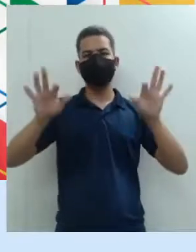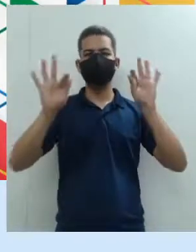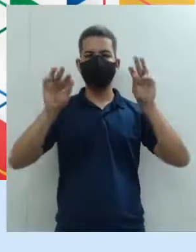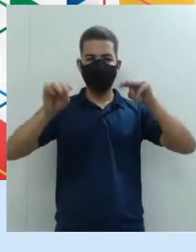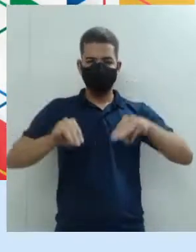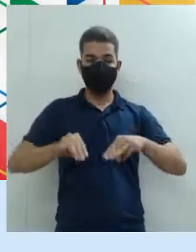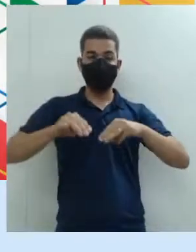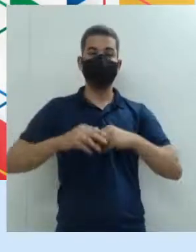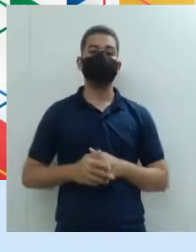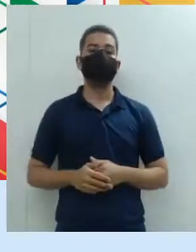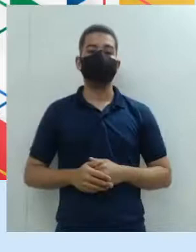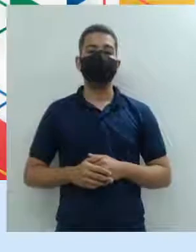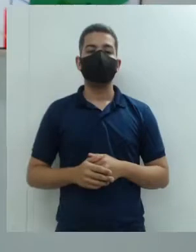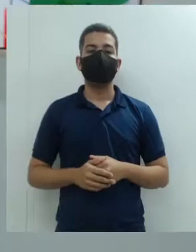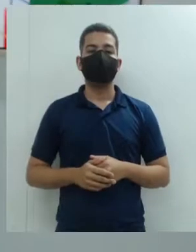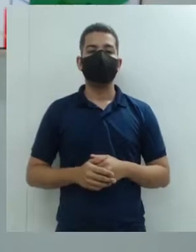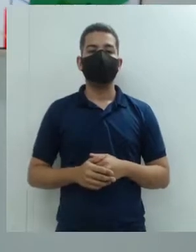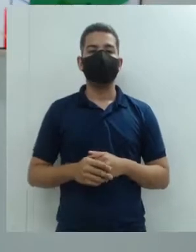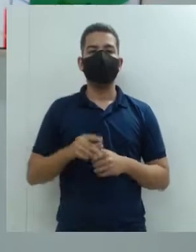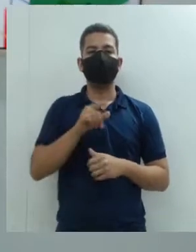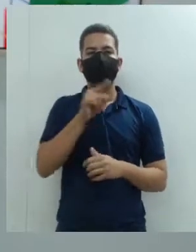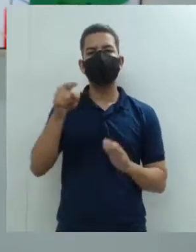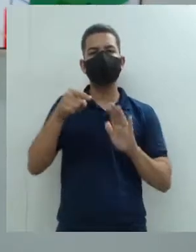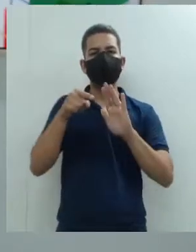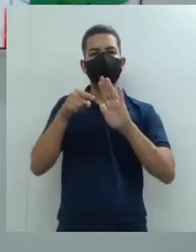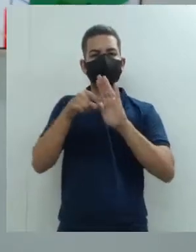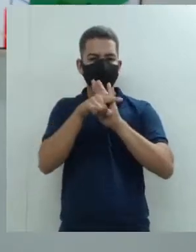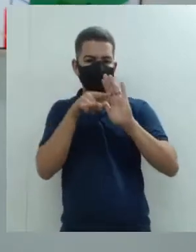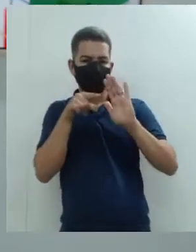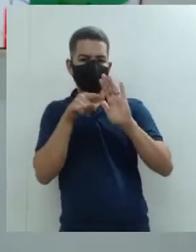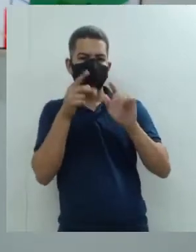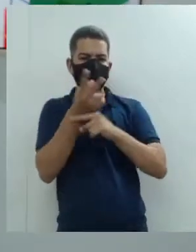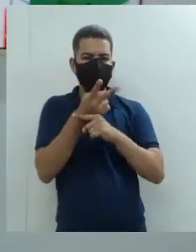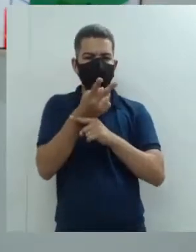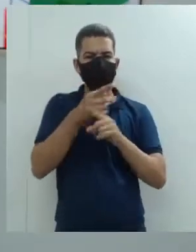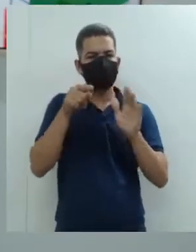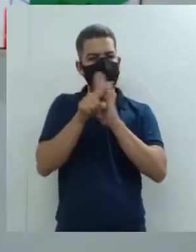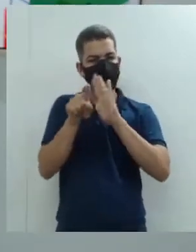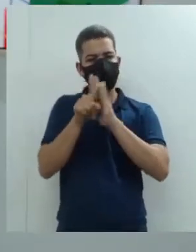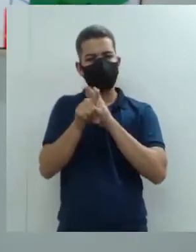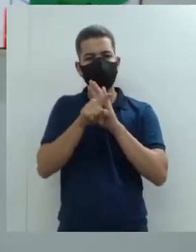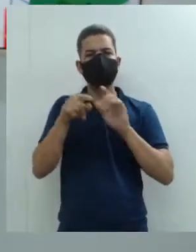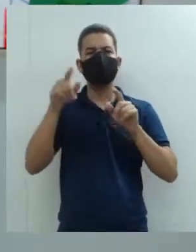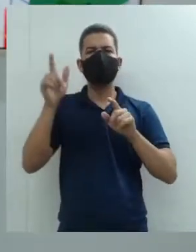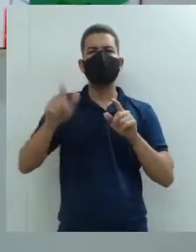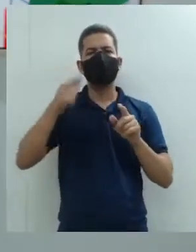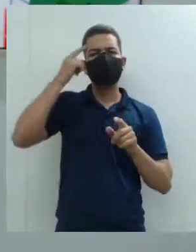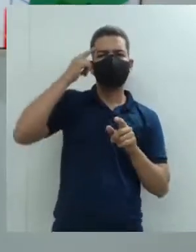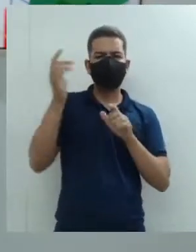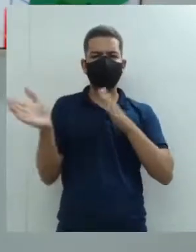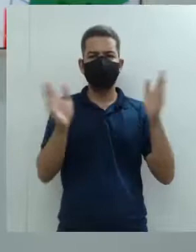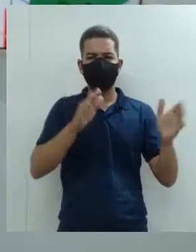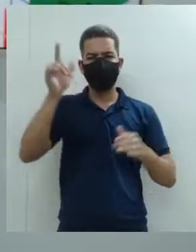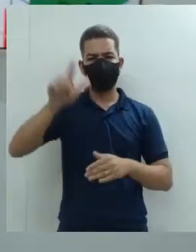aula ela vai se encerrando por aqui. Procure questões para fazer, assista a aula novamente se você tiver dúvida,